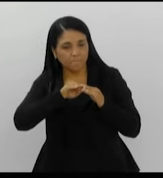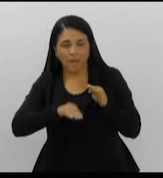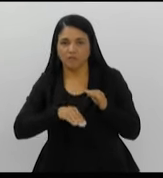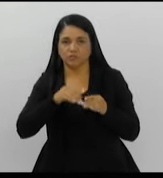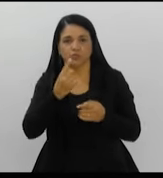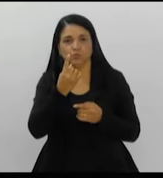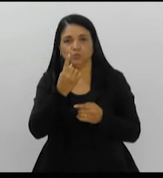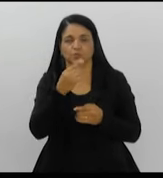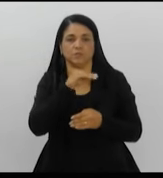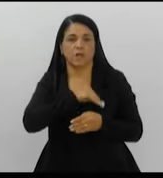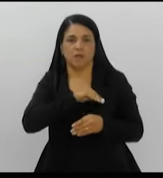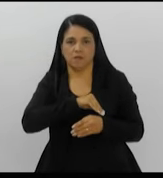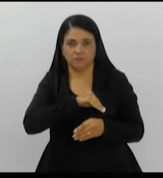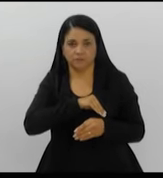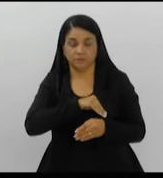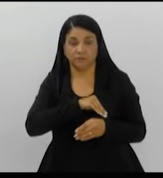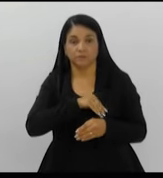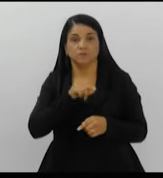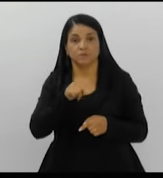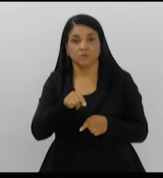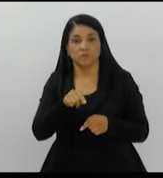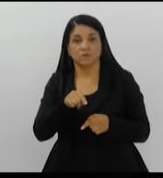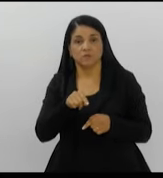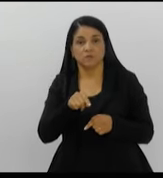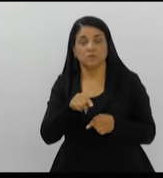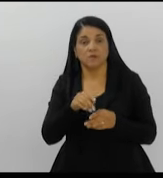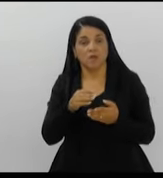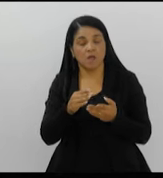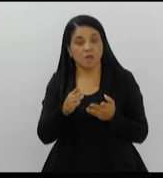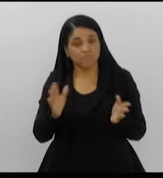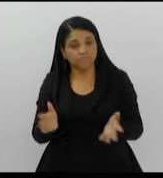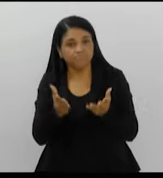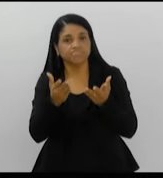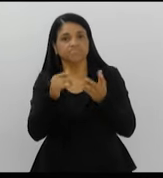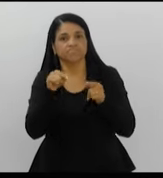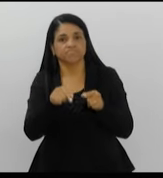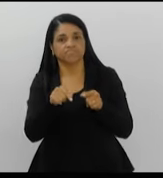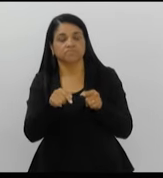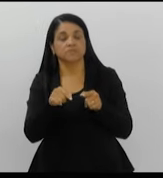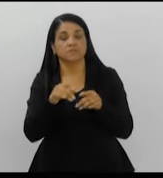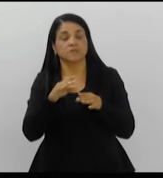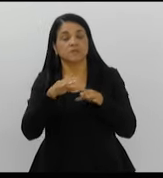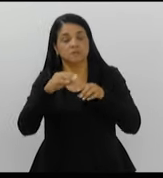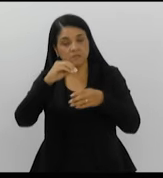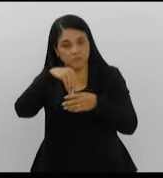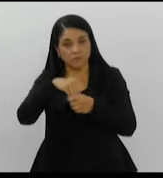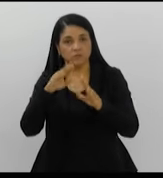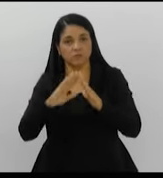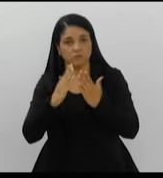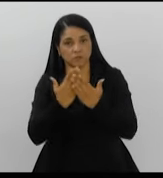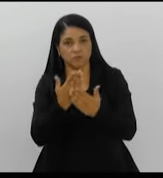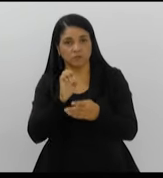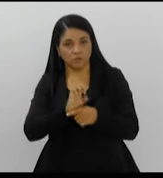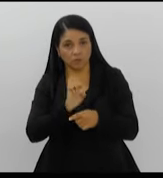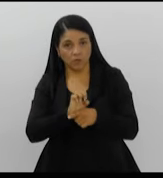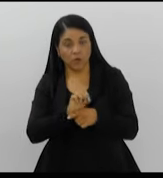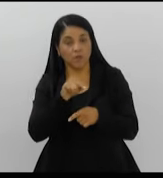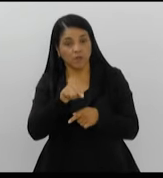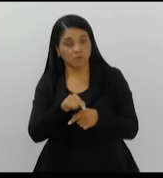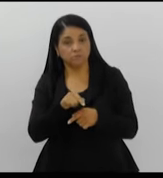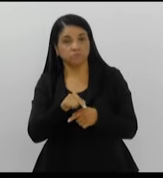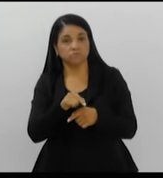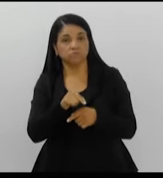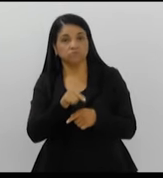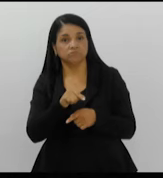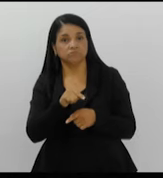embora sejam considerados indispensáveis à promoção do serviço desempenhado nas escolas estaduais, eles estão desprovidos